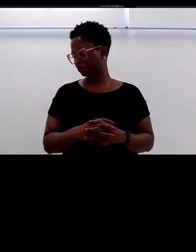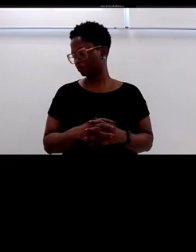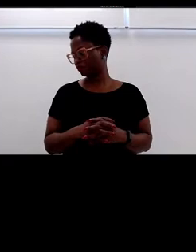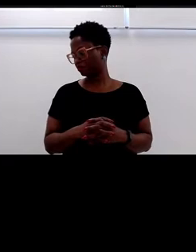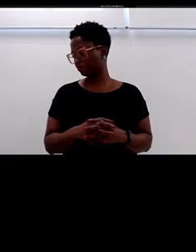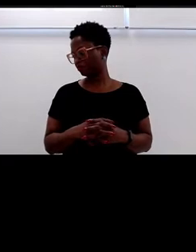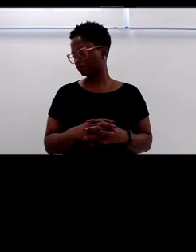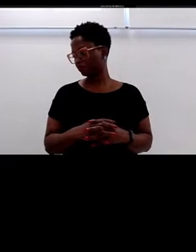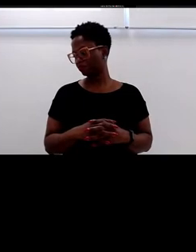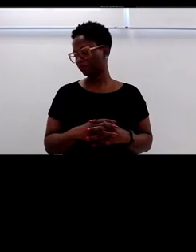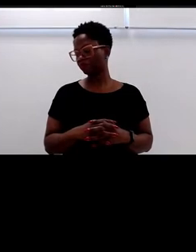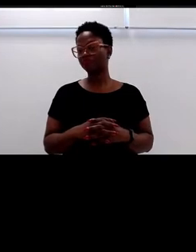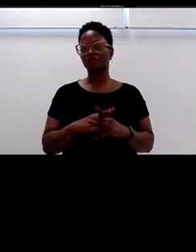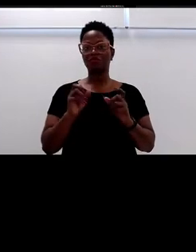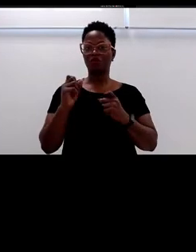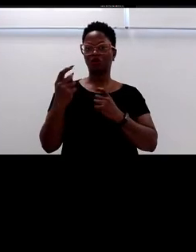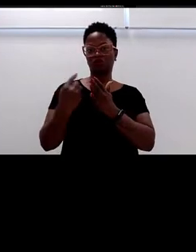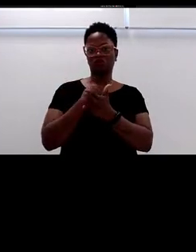Pode torturar.